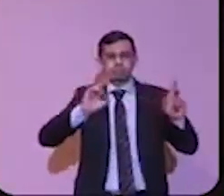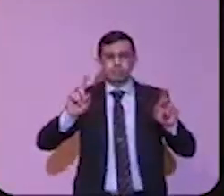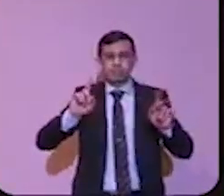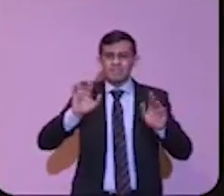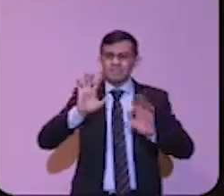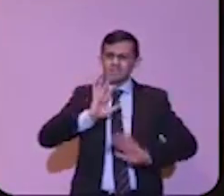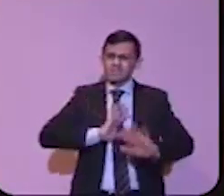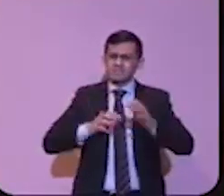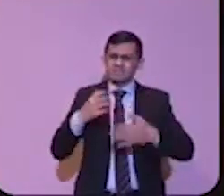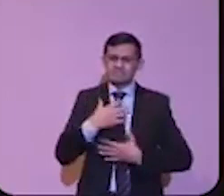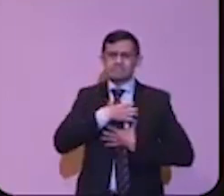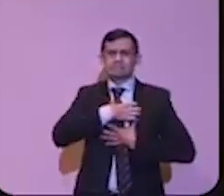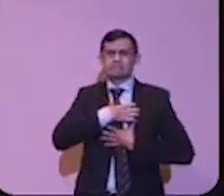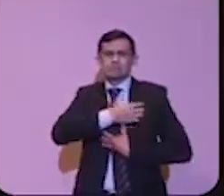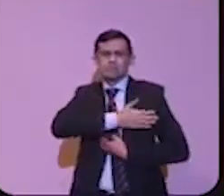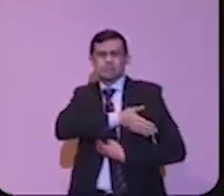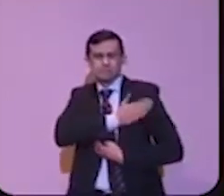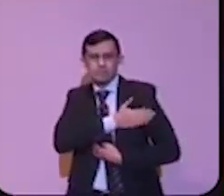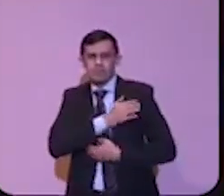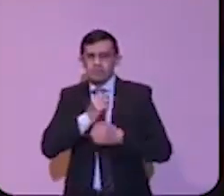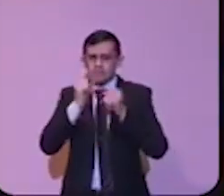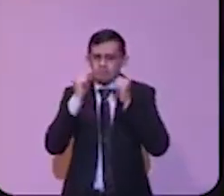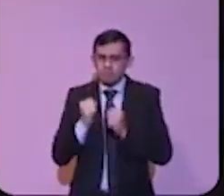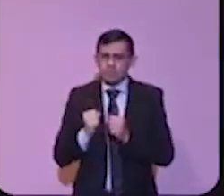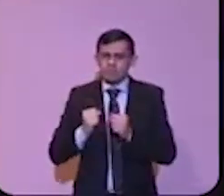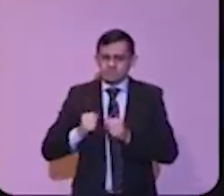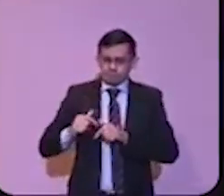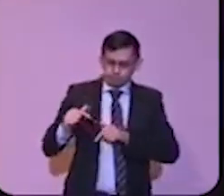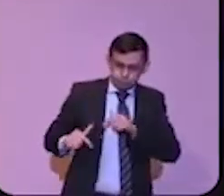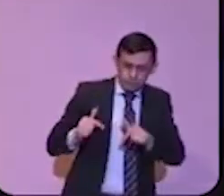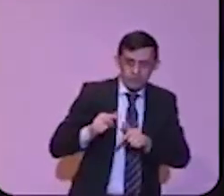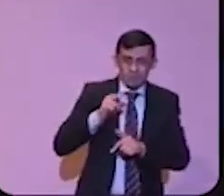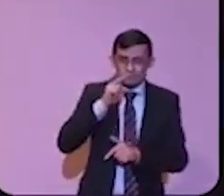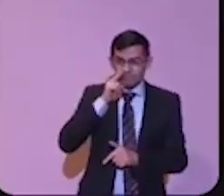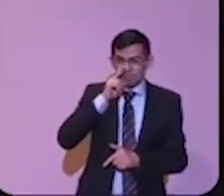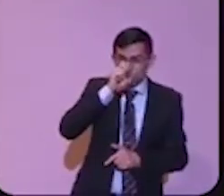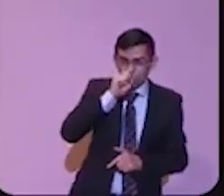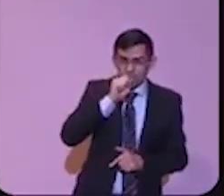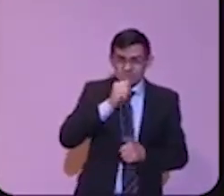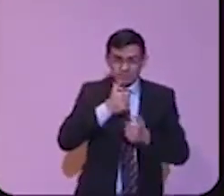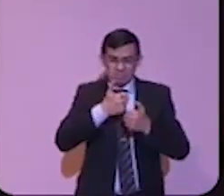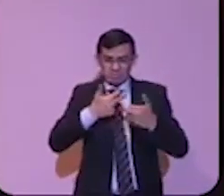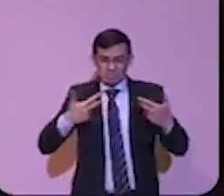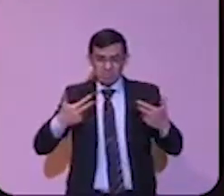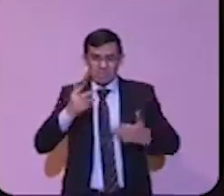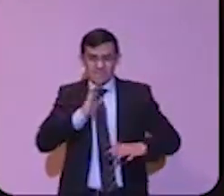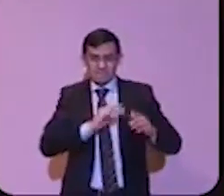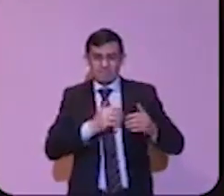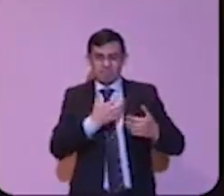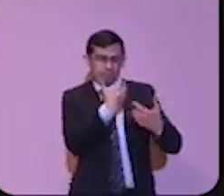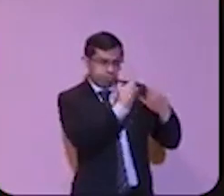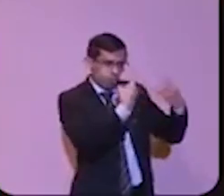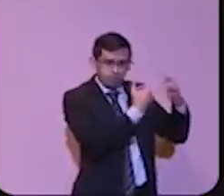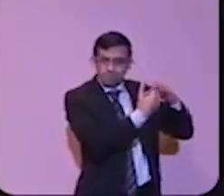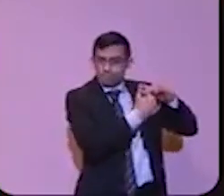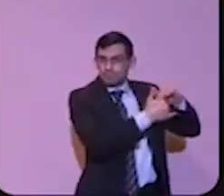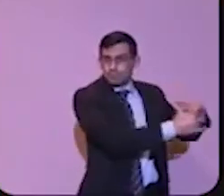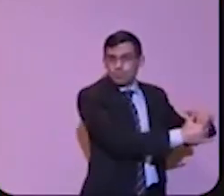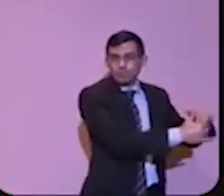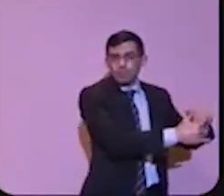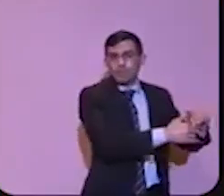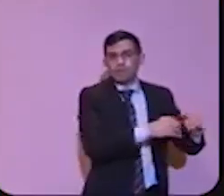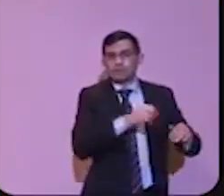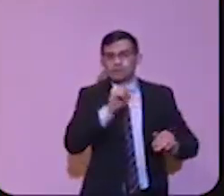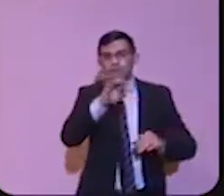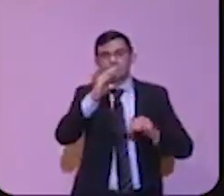repente sentiu no seu coração que você pode lutar mais contra aquilo que está te aprisionando. Se você está do outro lado